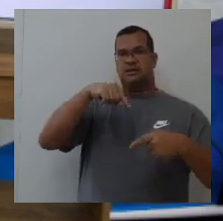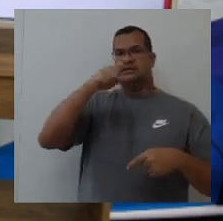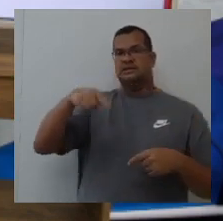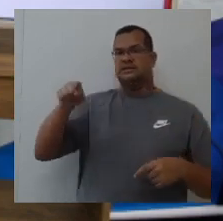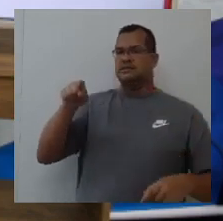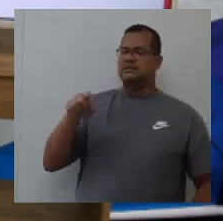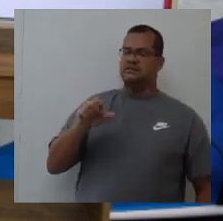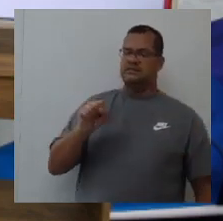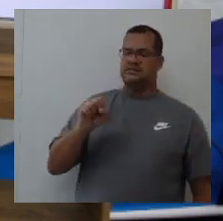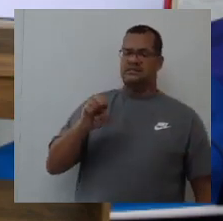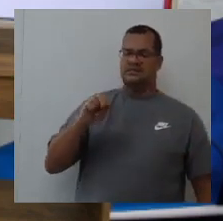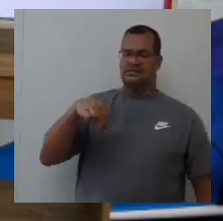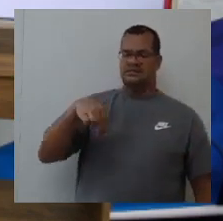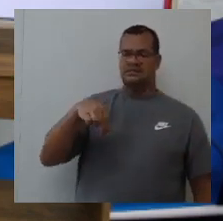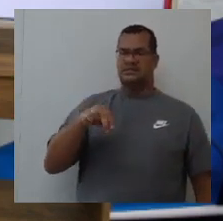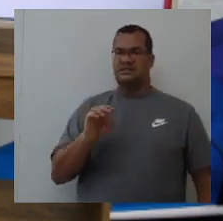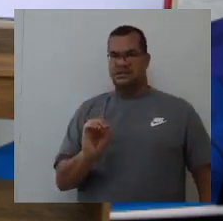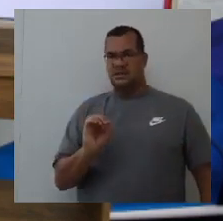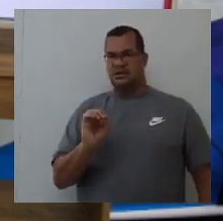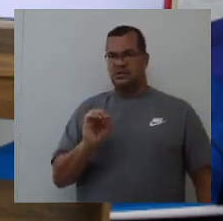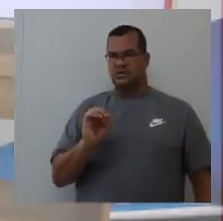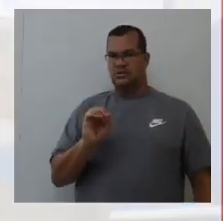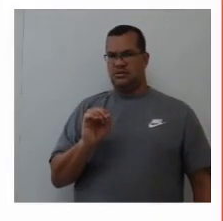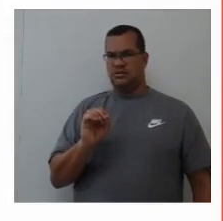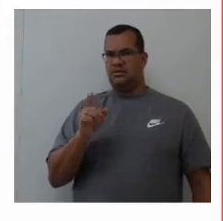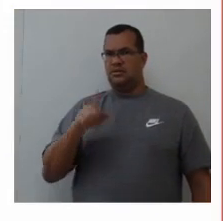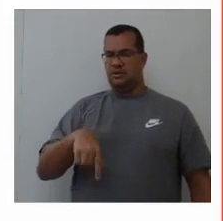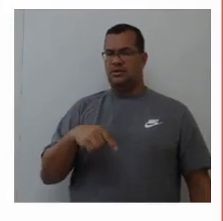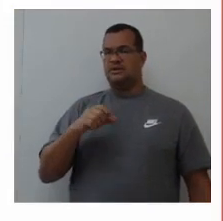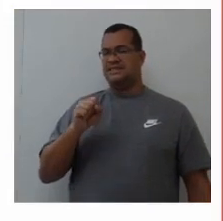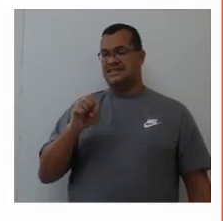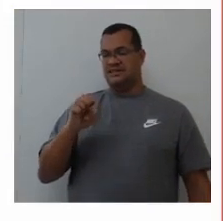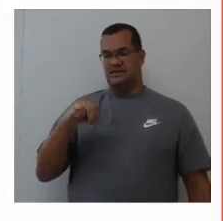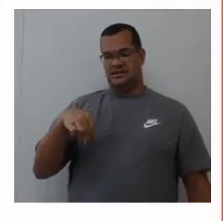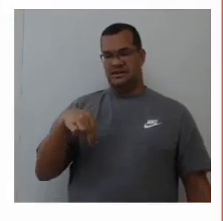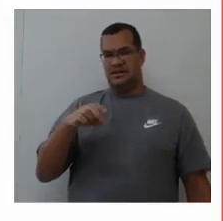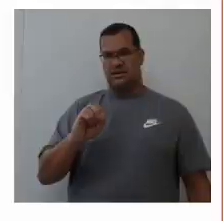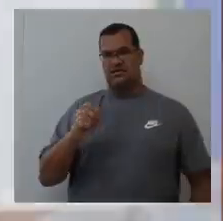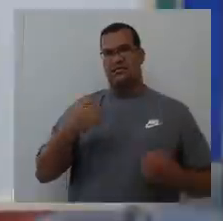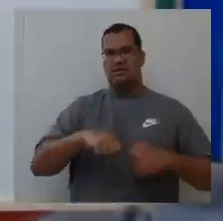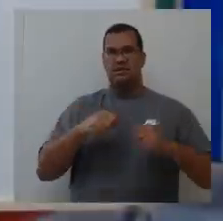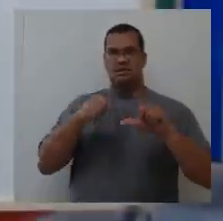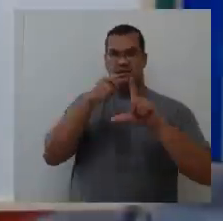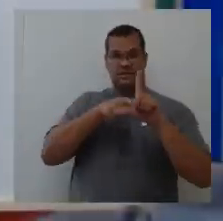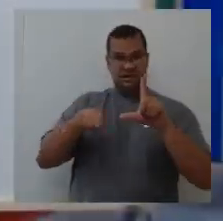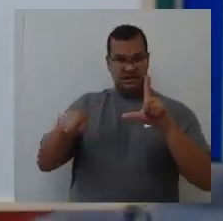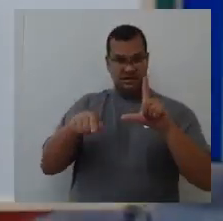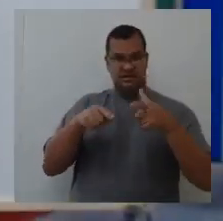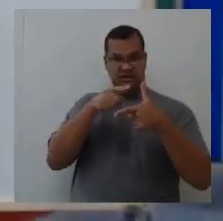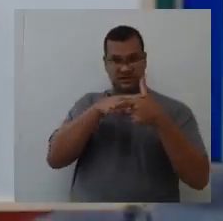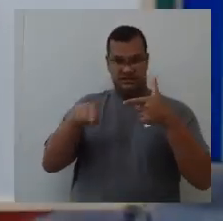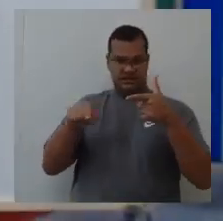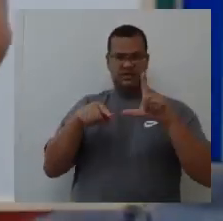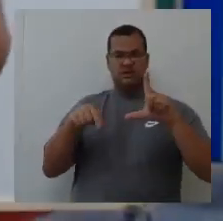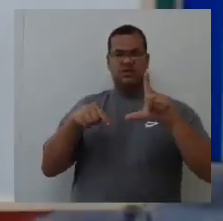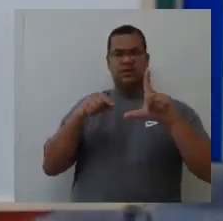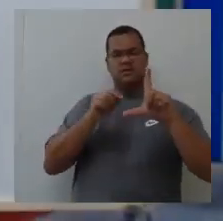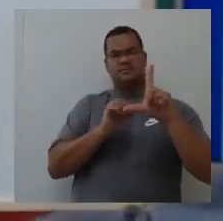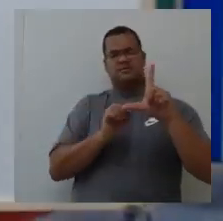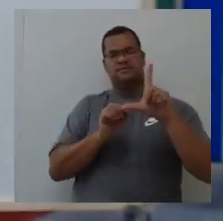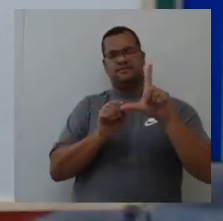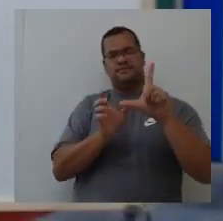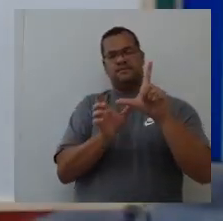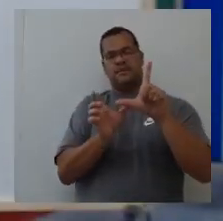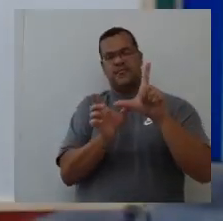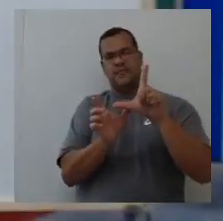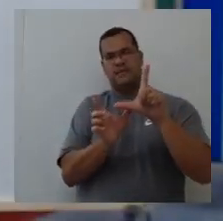seno, toda vez que eu quiser estabelecer a razão trigonométrica seno, eu tenho que fazer uma divisão entre o cateto oposto e o